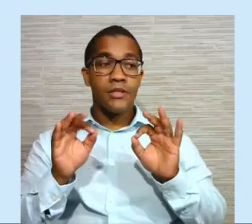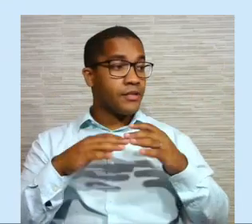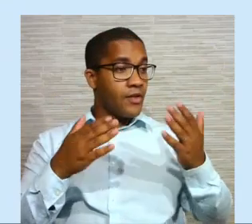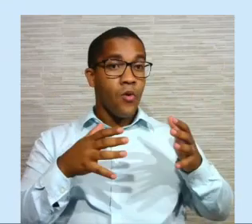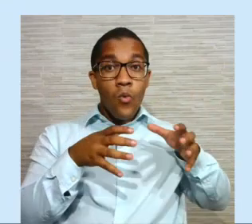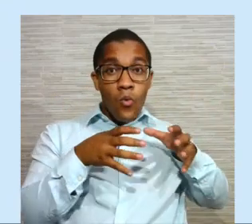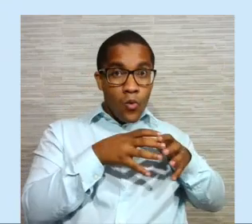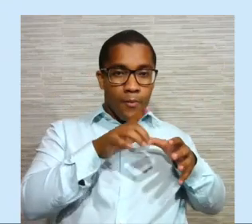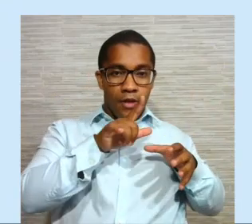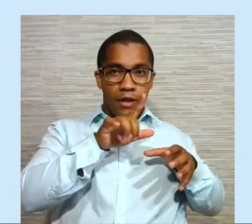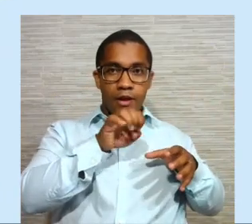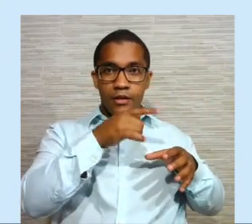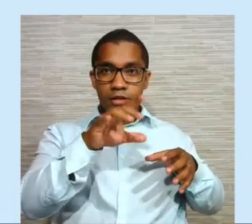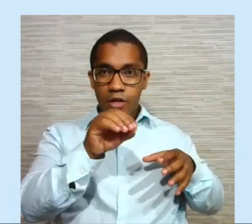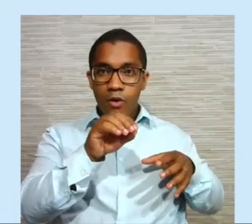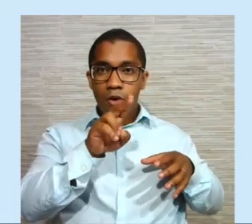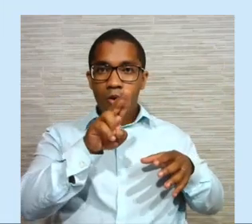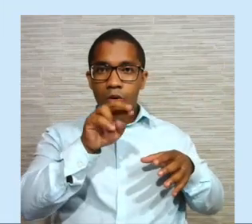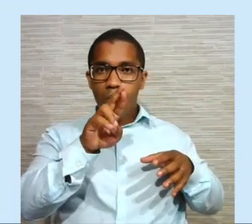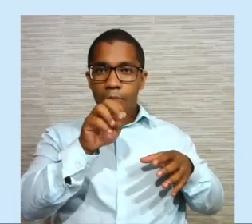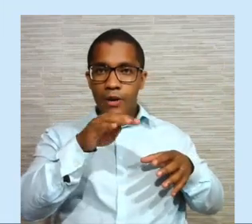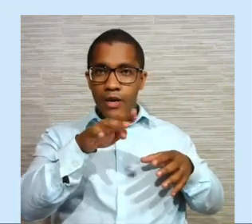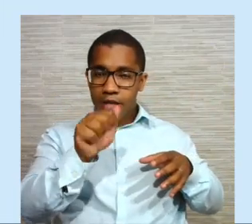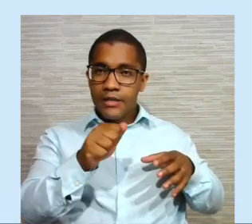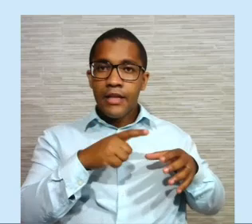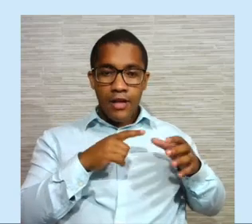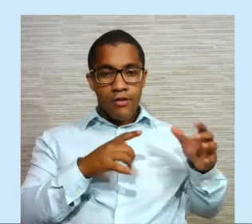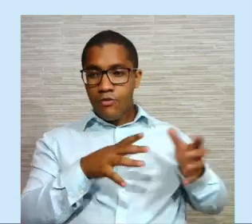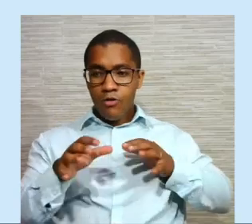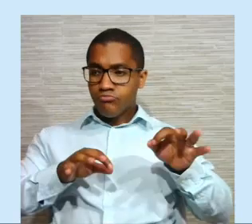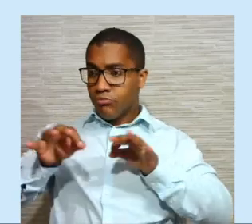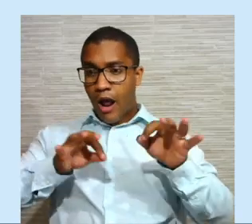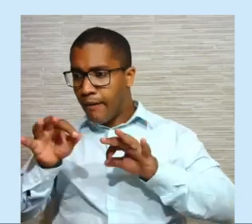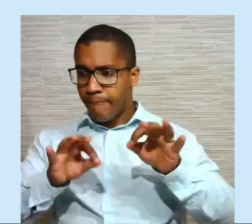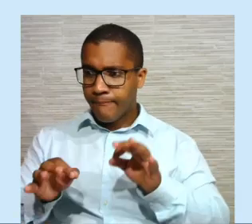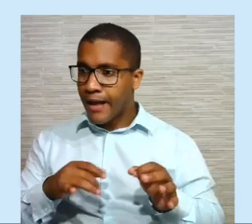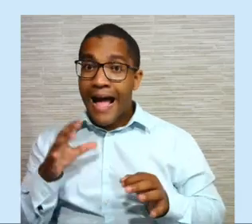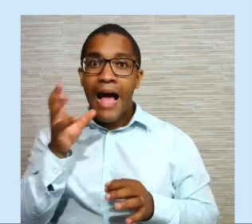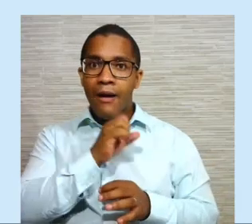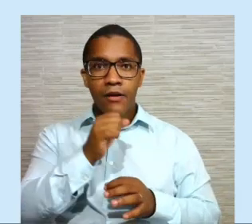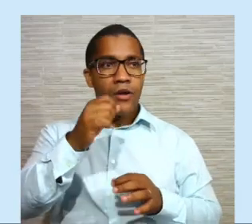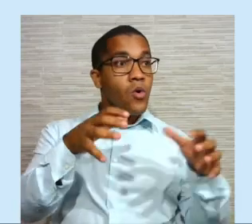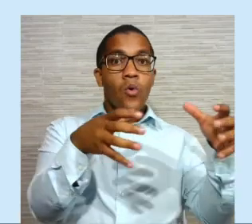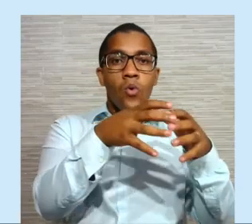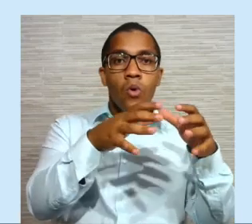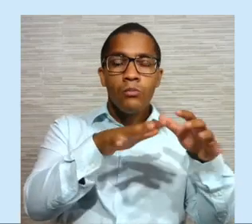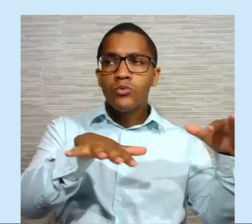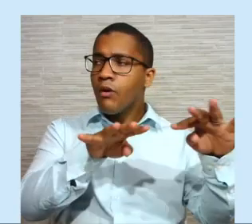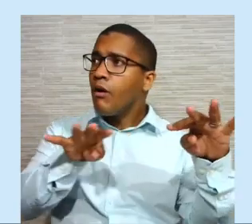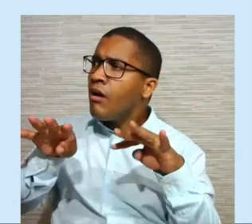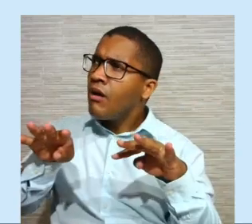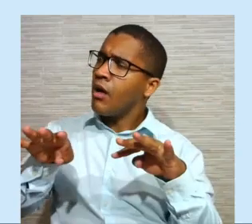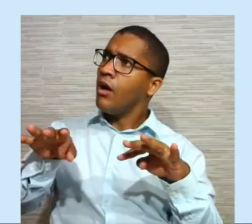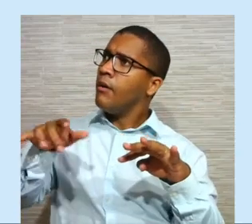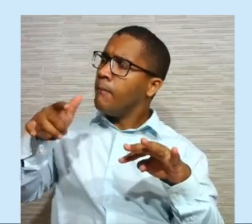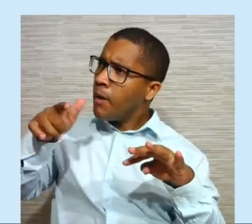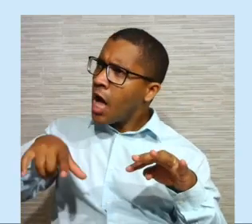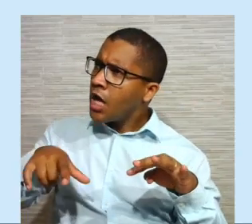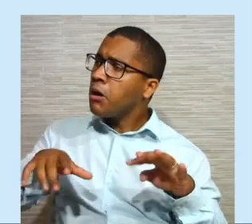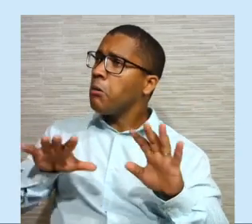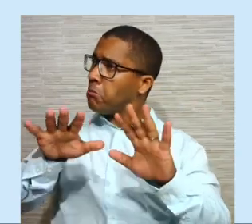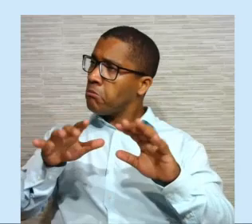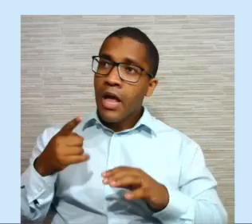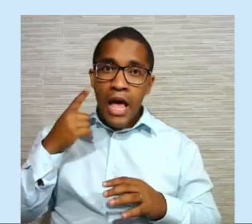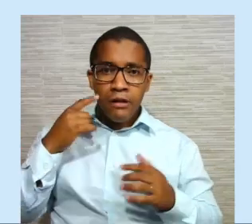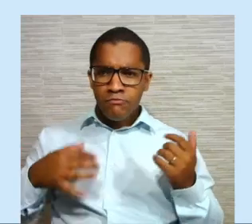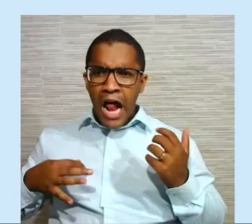palco, a pessoa da Legião Urbana começou a montar os instrumentos correndo. Então, quando o público viu que ia ter mais atração, e que